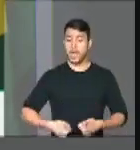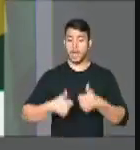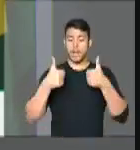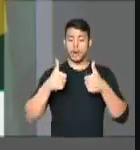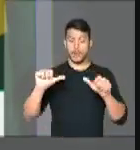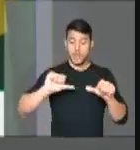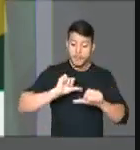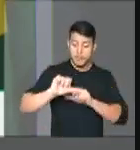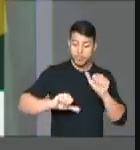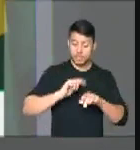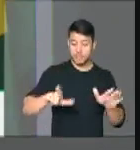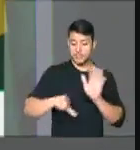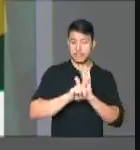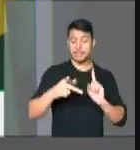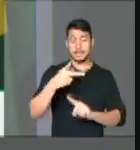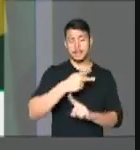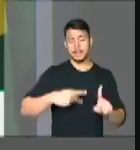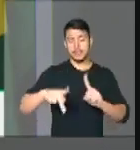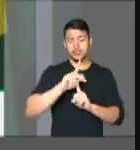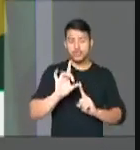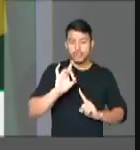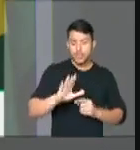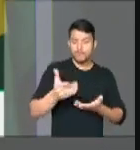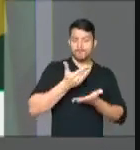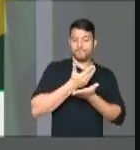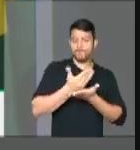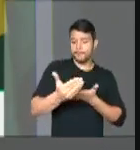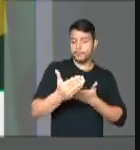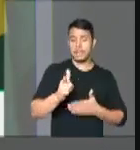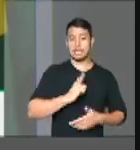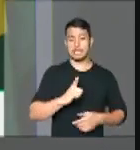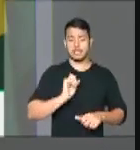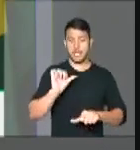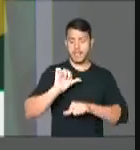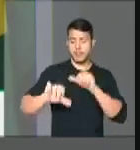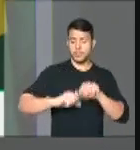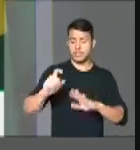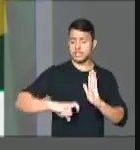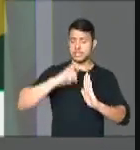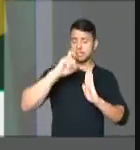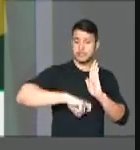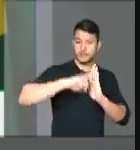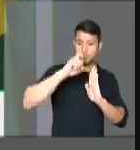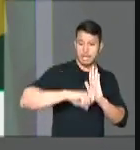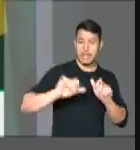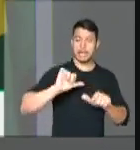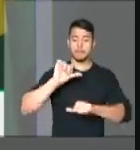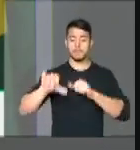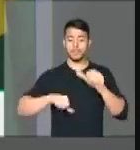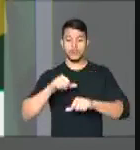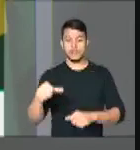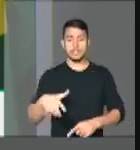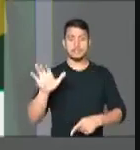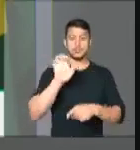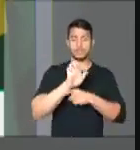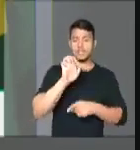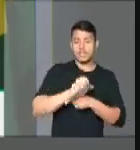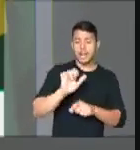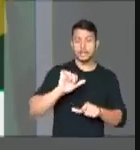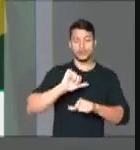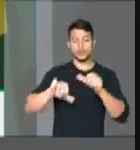Previdência seja só esse primeiro momento. Tem reforma tributária, tem reforma do Estado, reforma